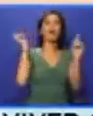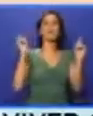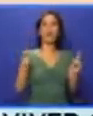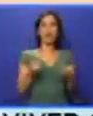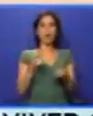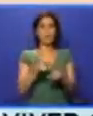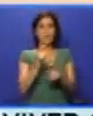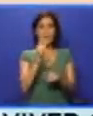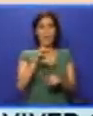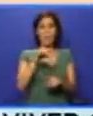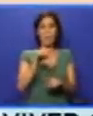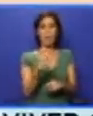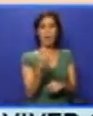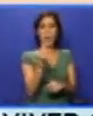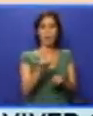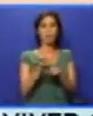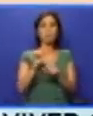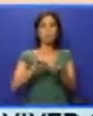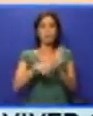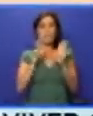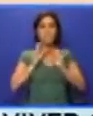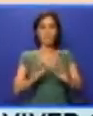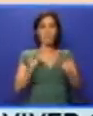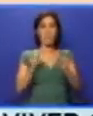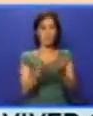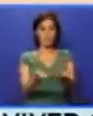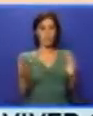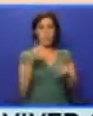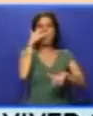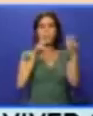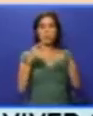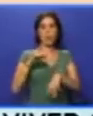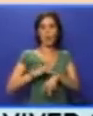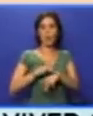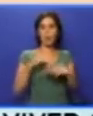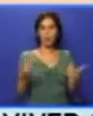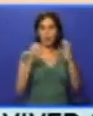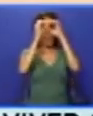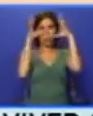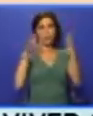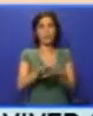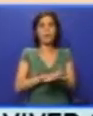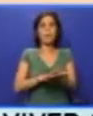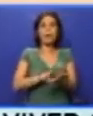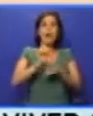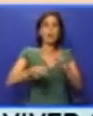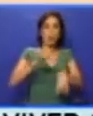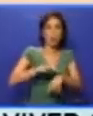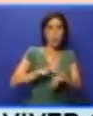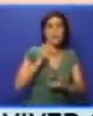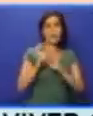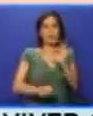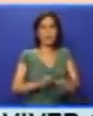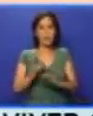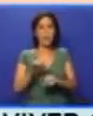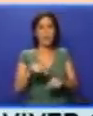O Empower é um projeto de formação para pessoas com esclerose múltipla, com conceitos à base da doença, das terapêuticas, como